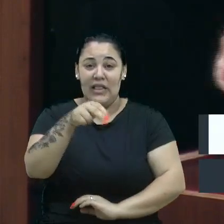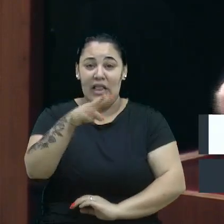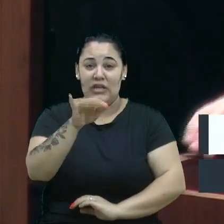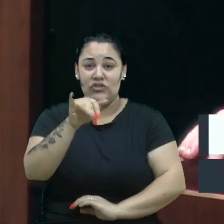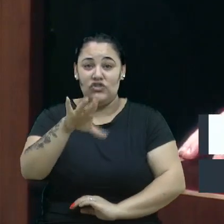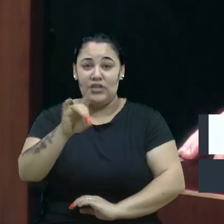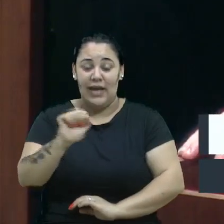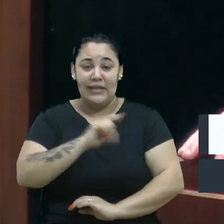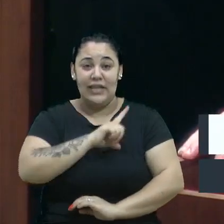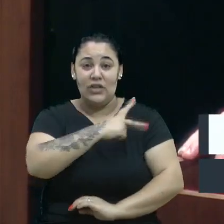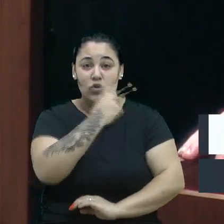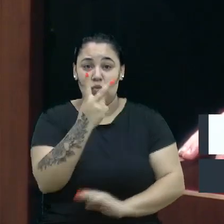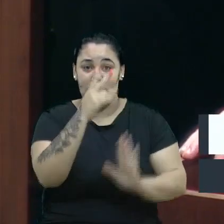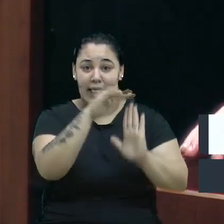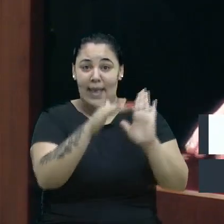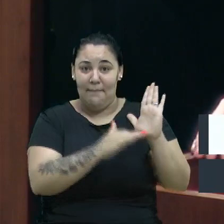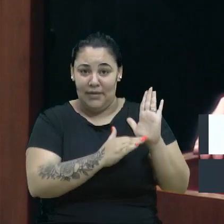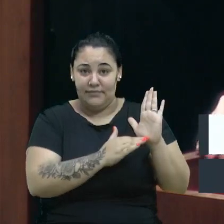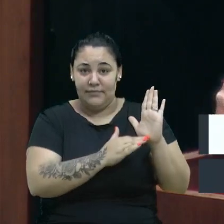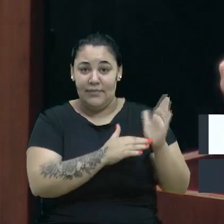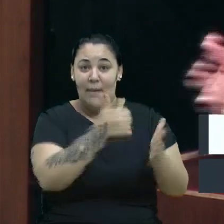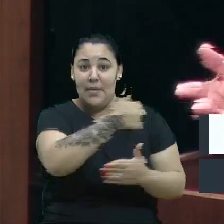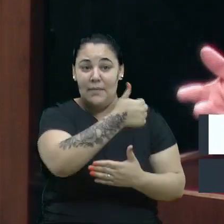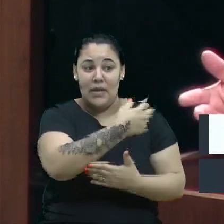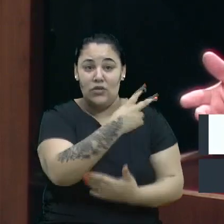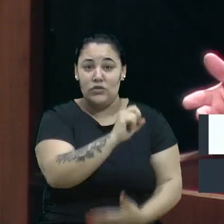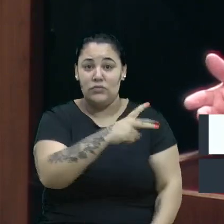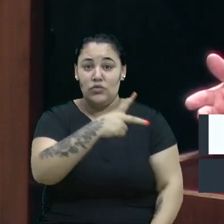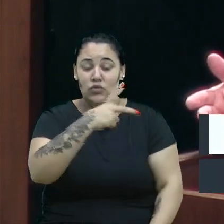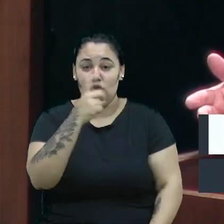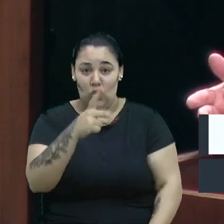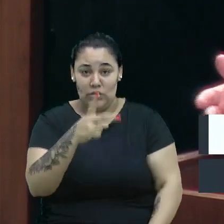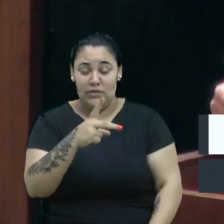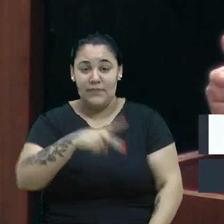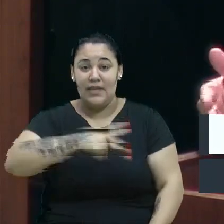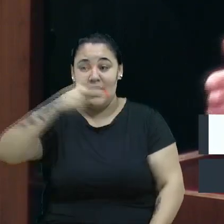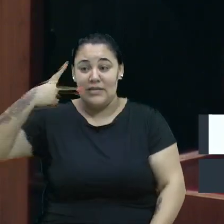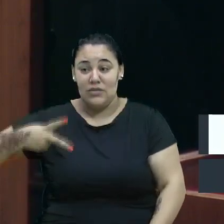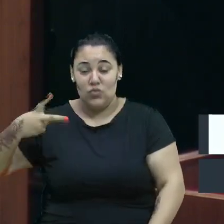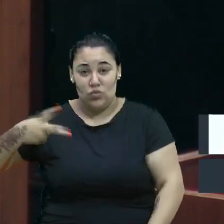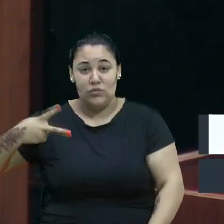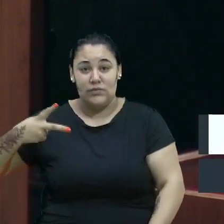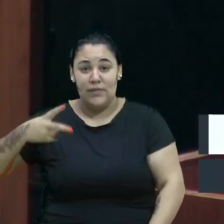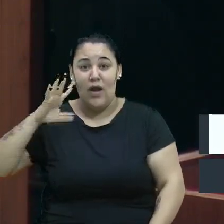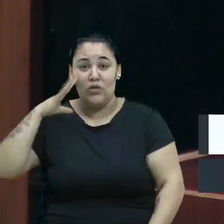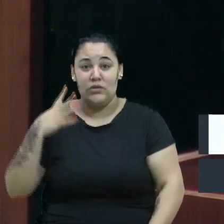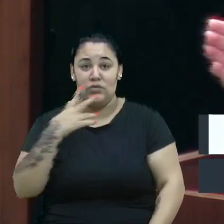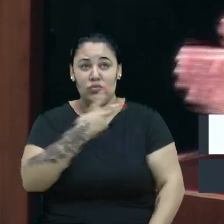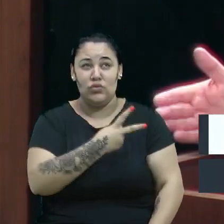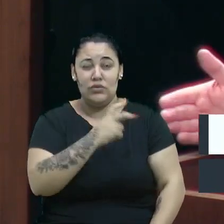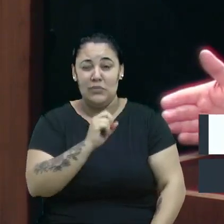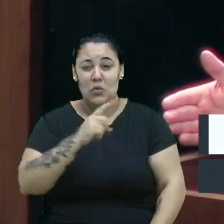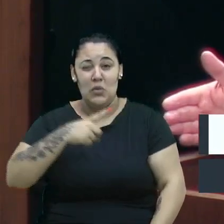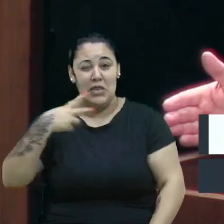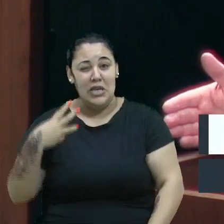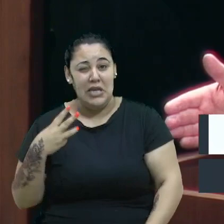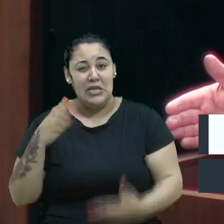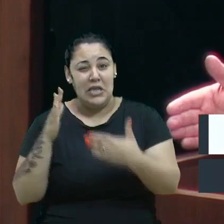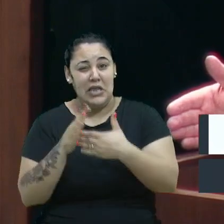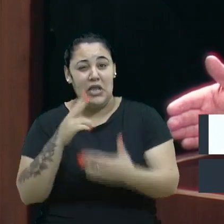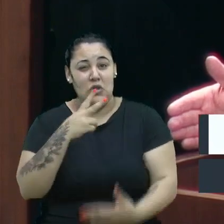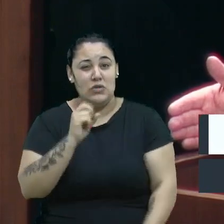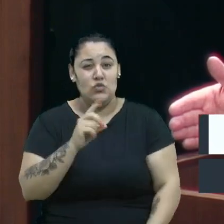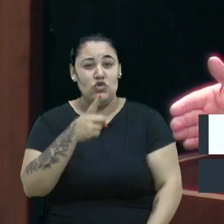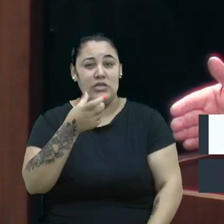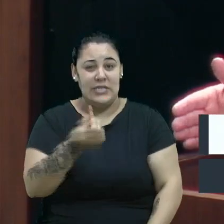em 2012, né? E a segunda fase desse processo ocorreu entre 2013 e